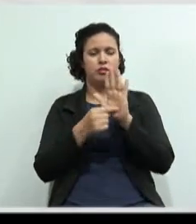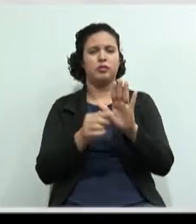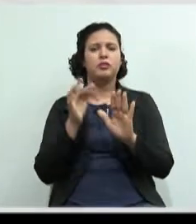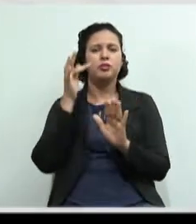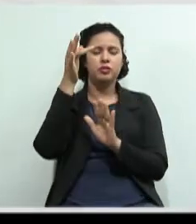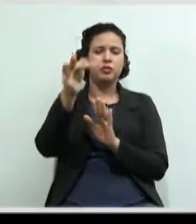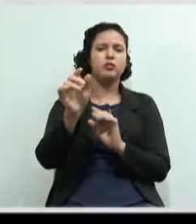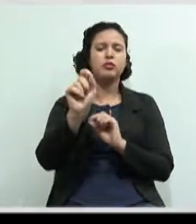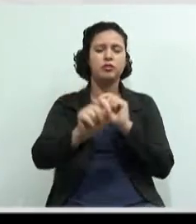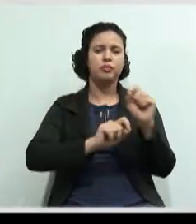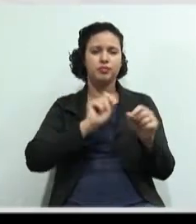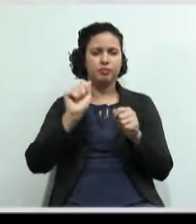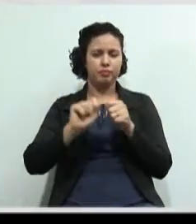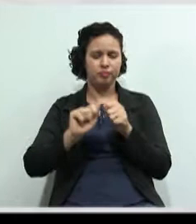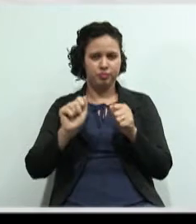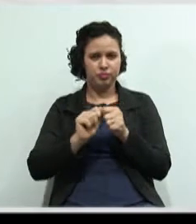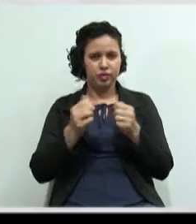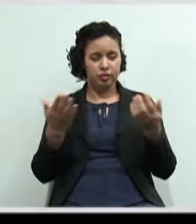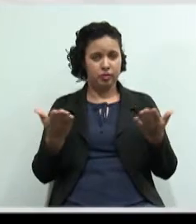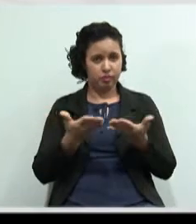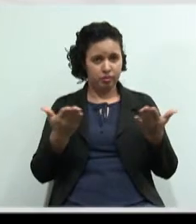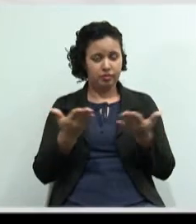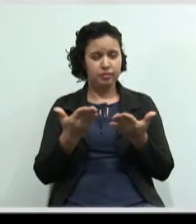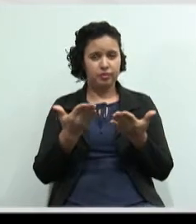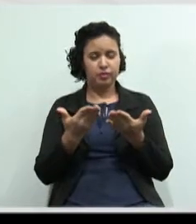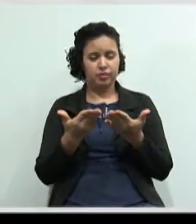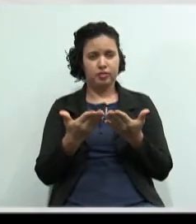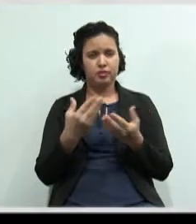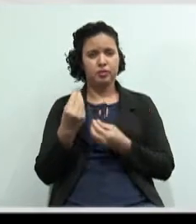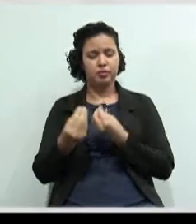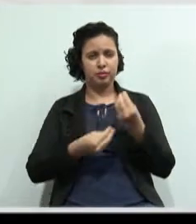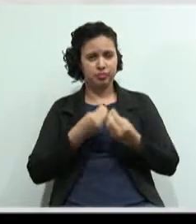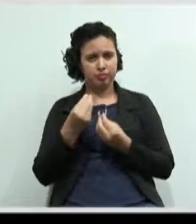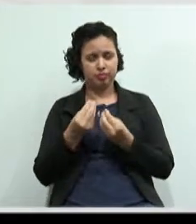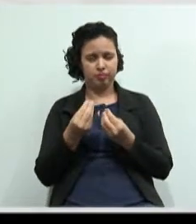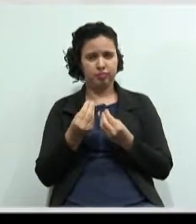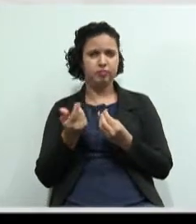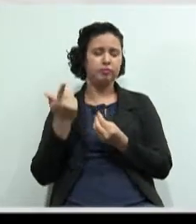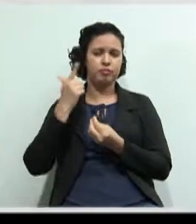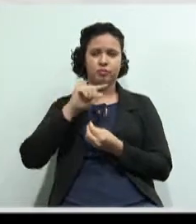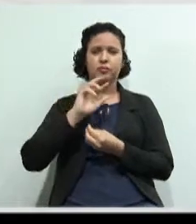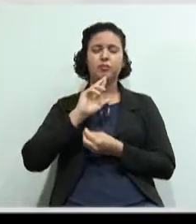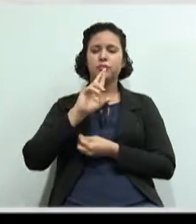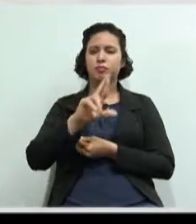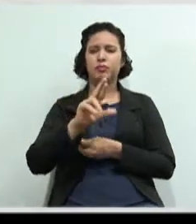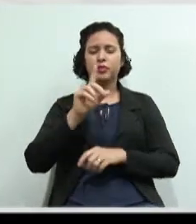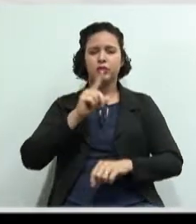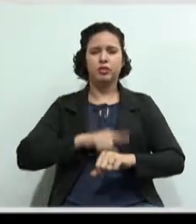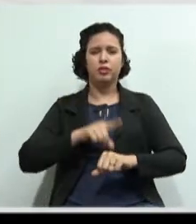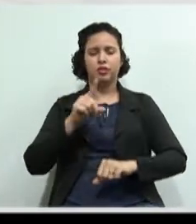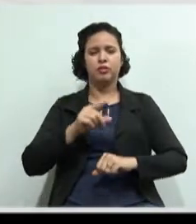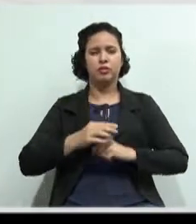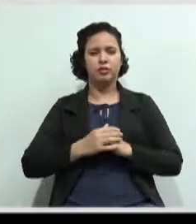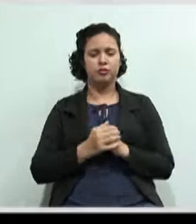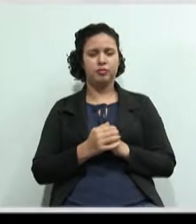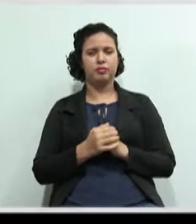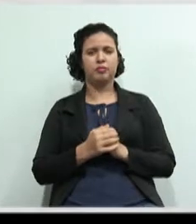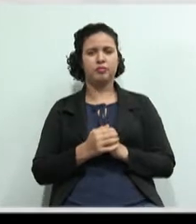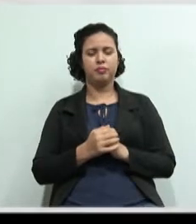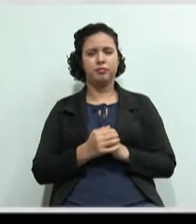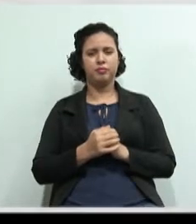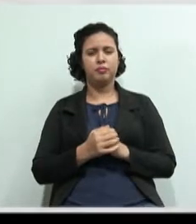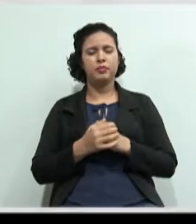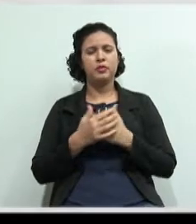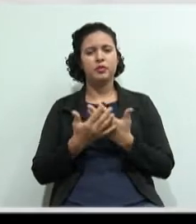será colocado em prática hoje, a forma como será feito, alcançando um resultado imediato. E letra E, nenhuma das